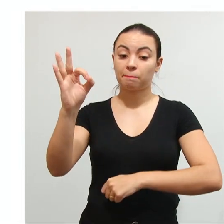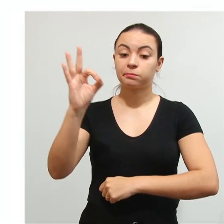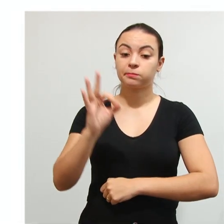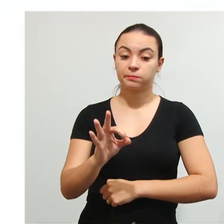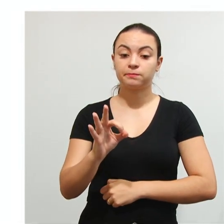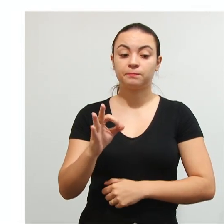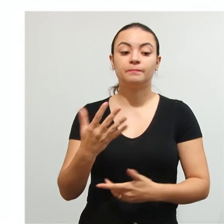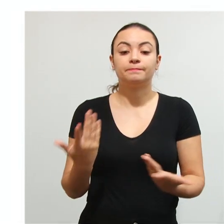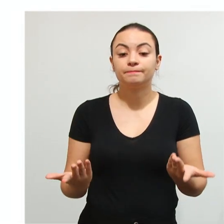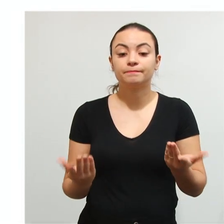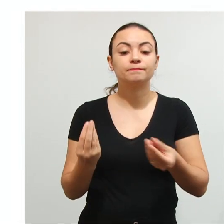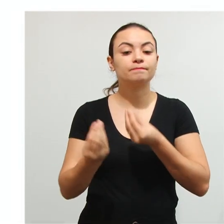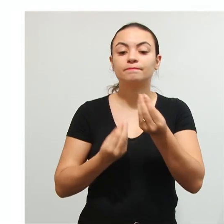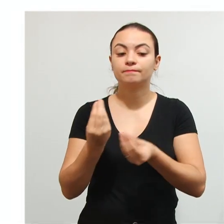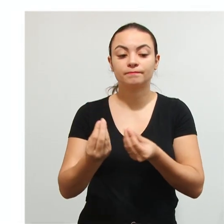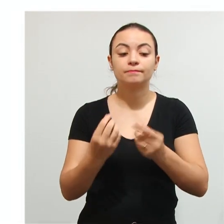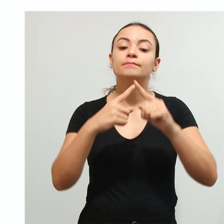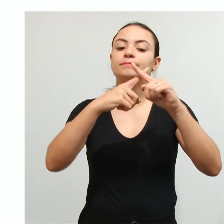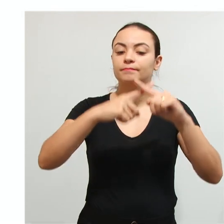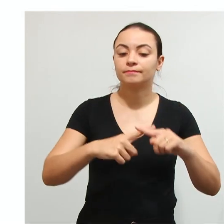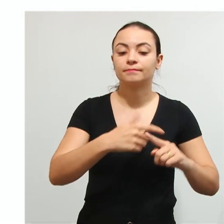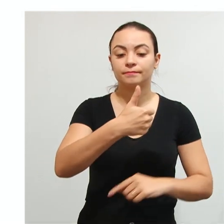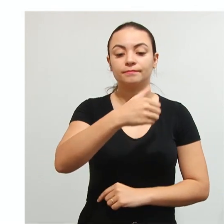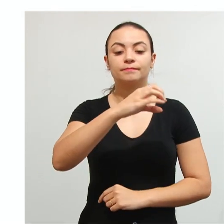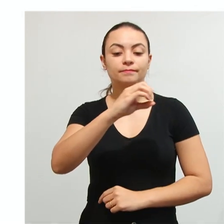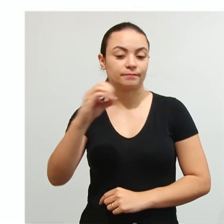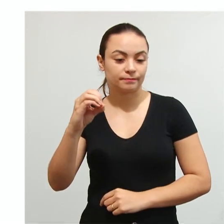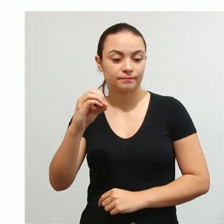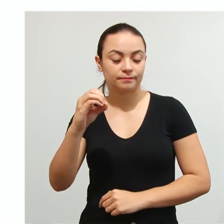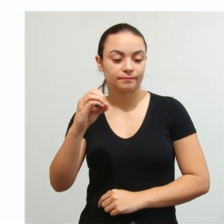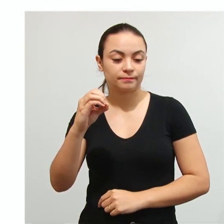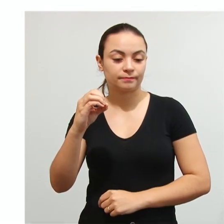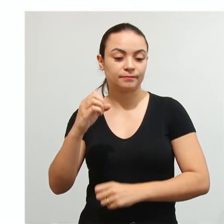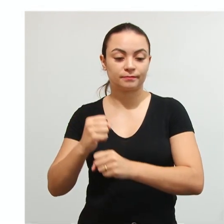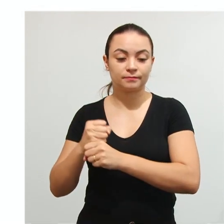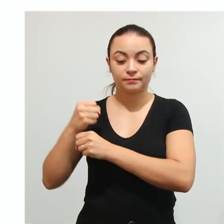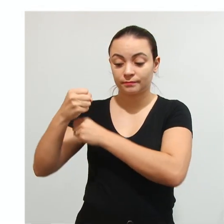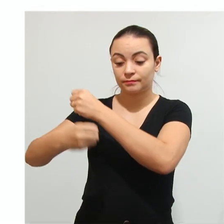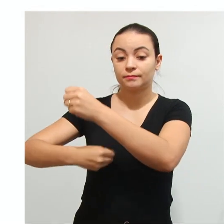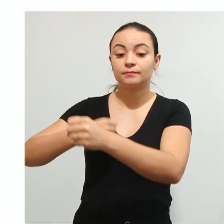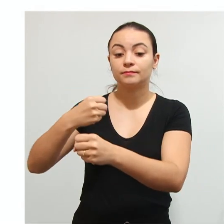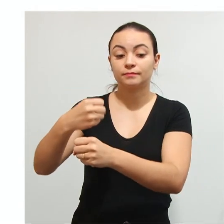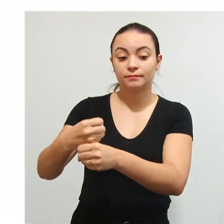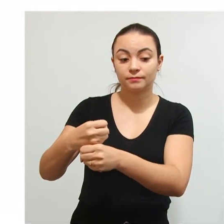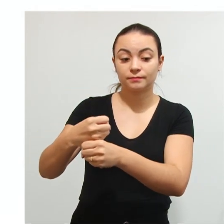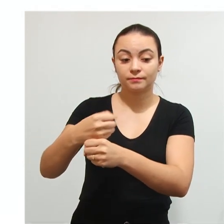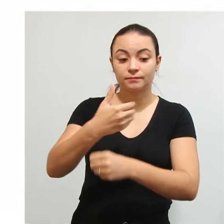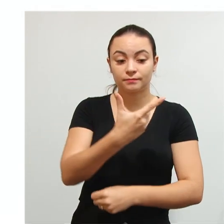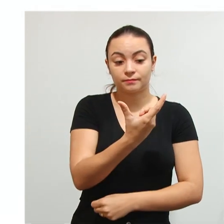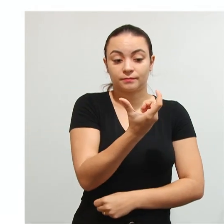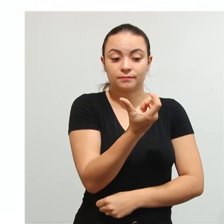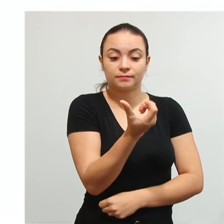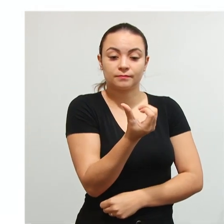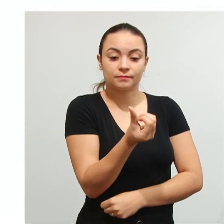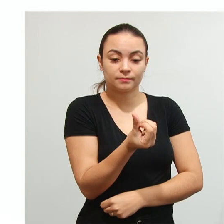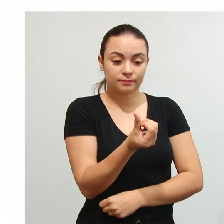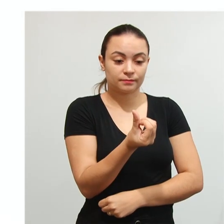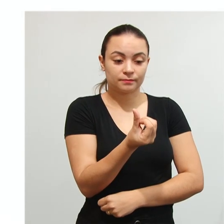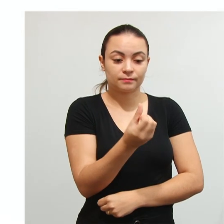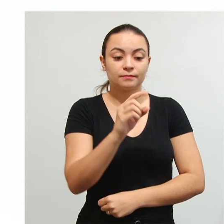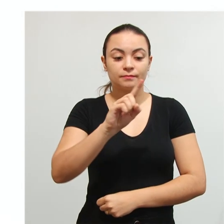anual é de aproximadamente 26.82% ao